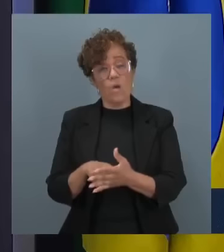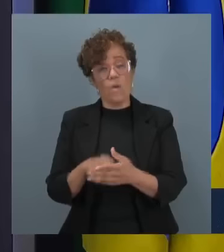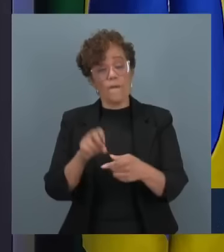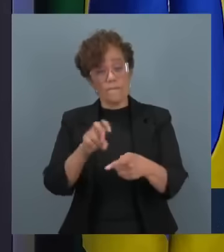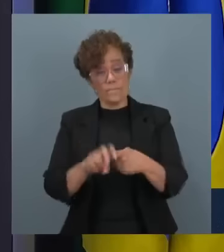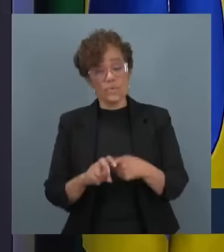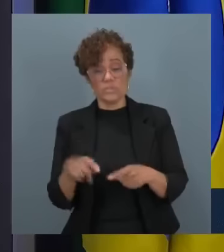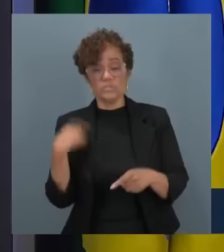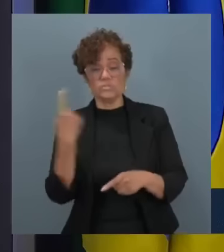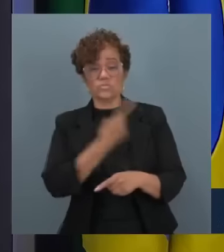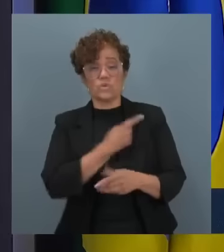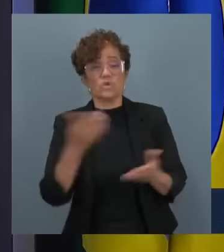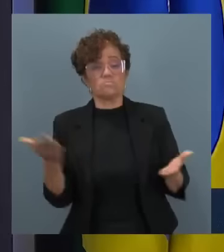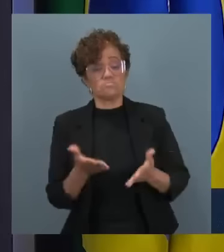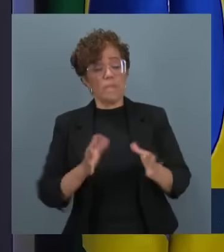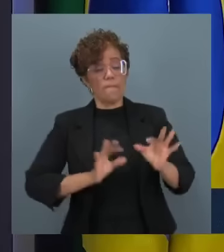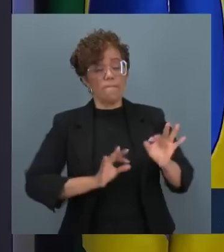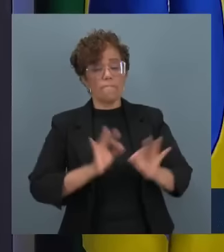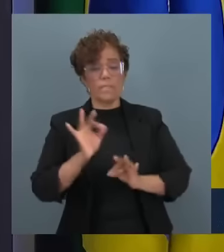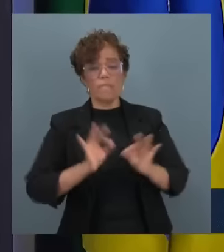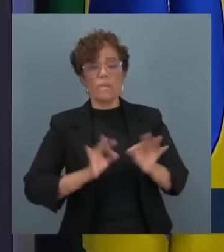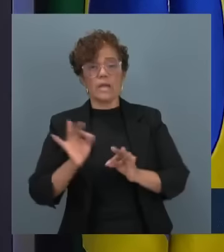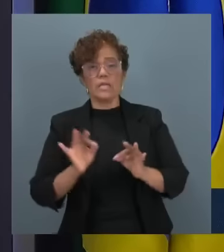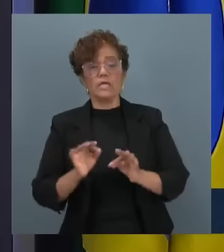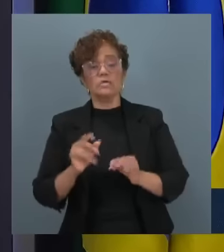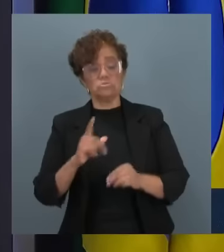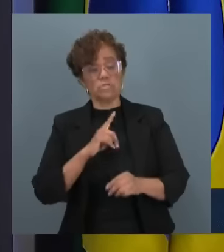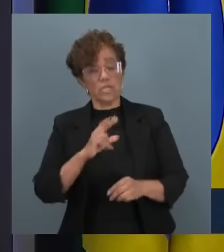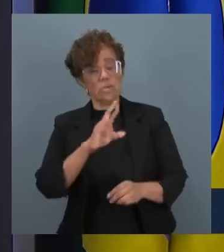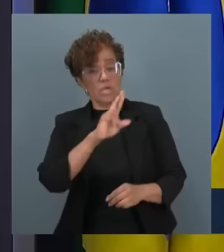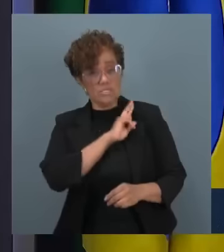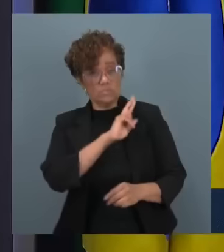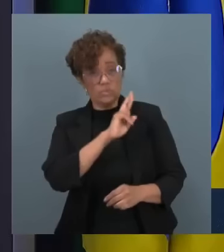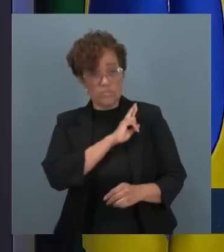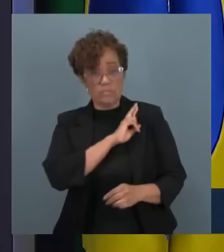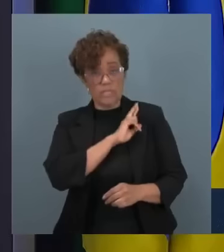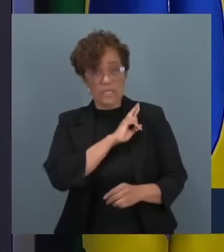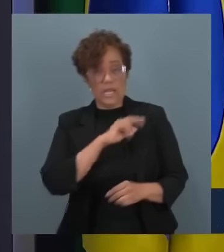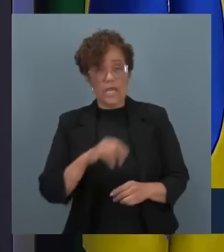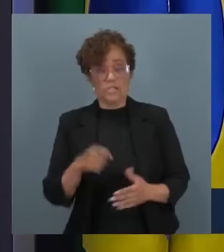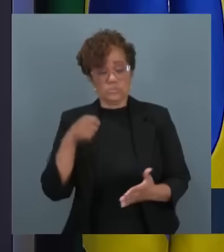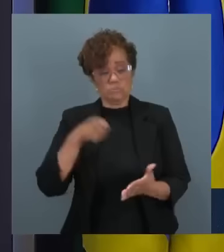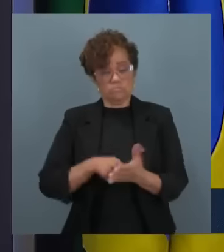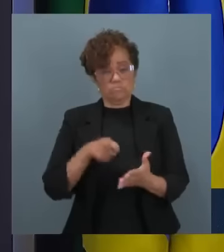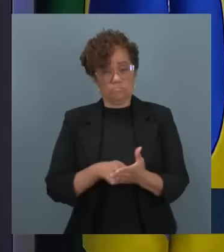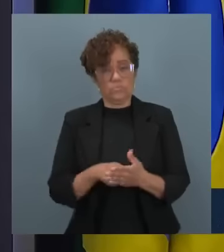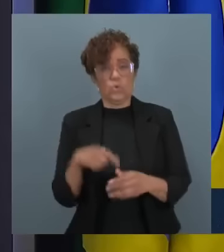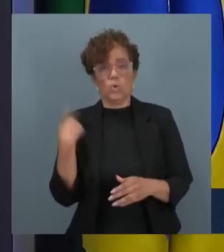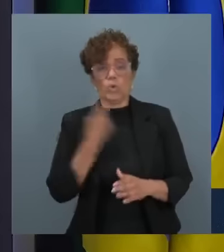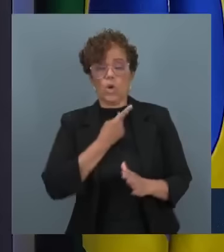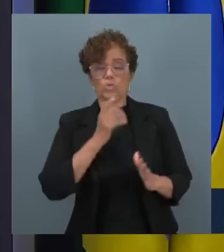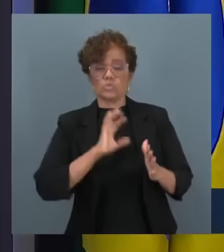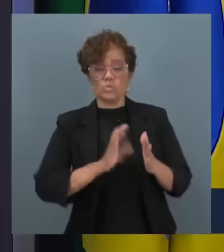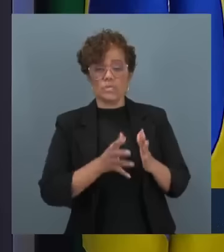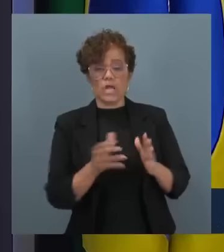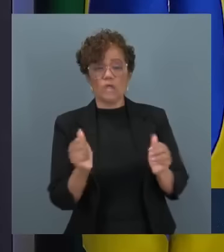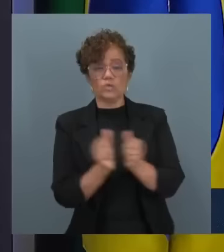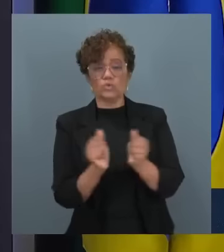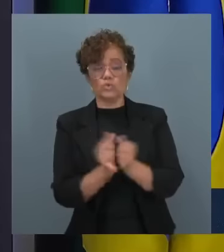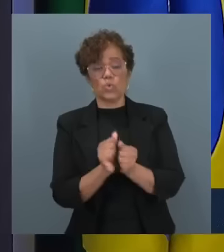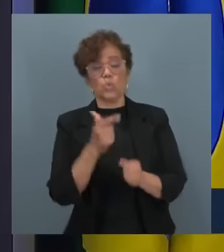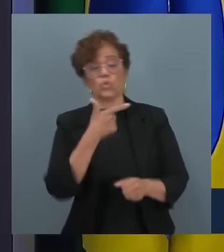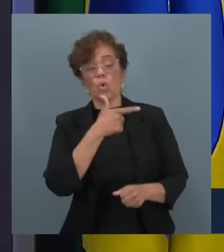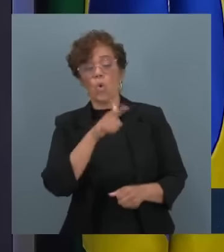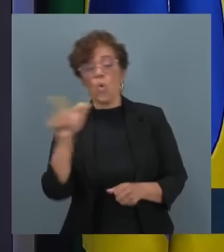exatamente que estamos preparando com responsabilidade e rigor. Nosso mandato, junto com